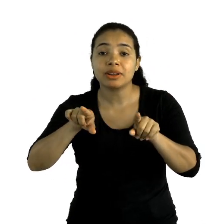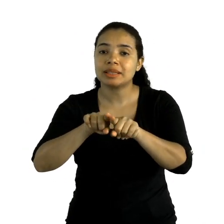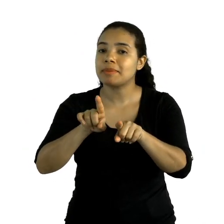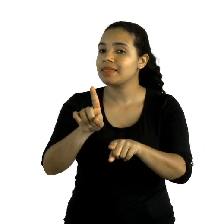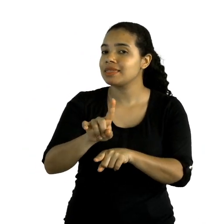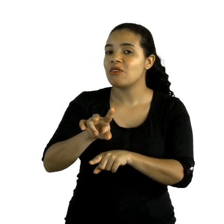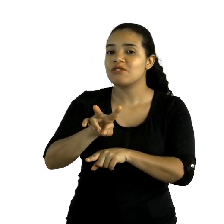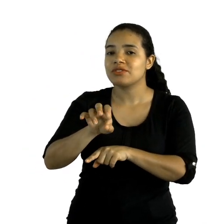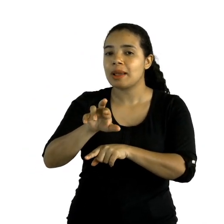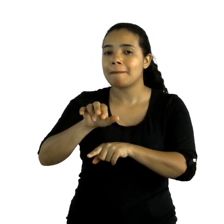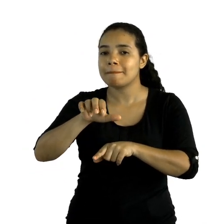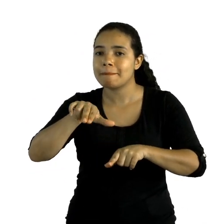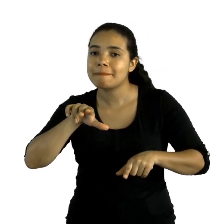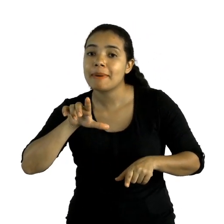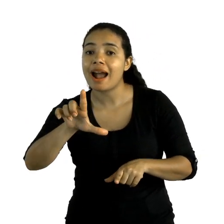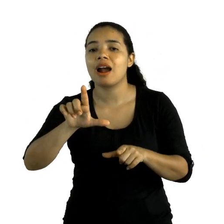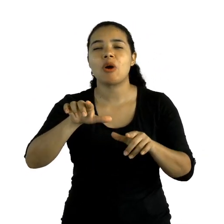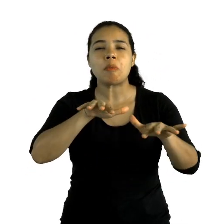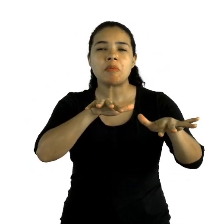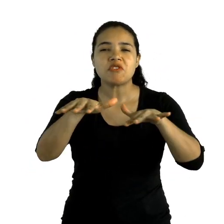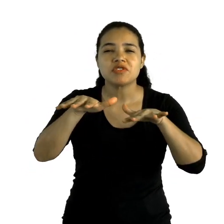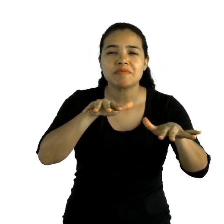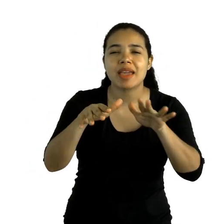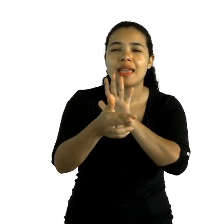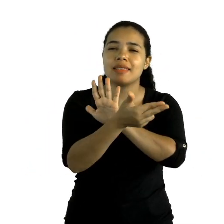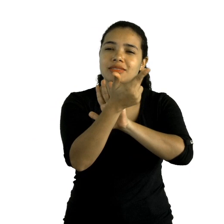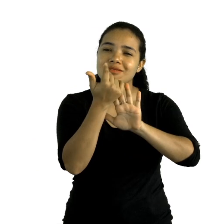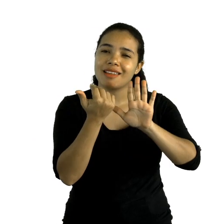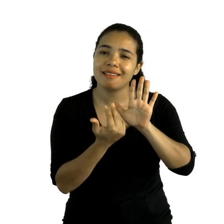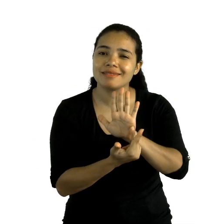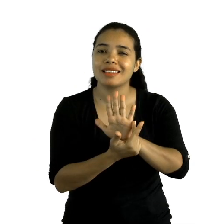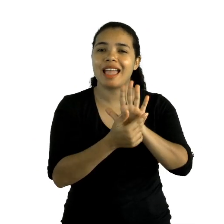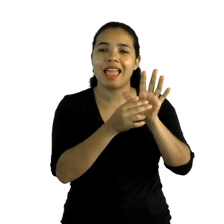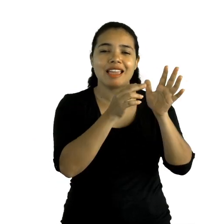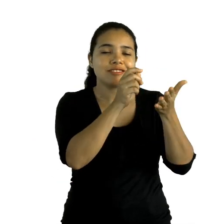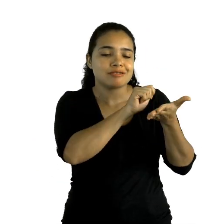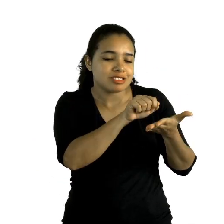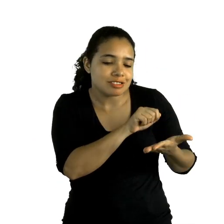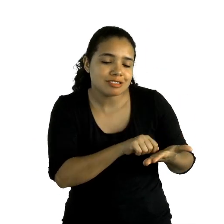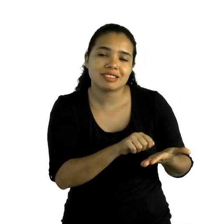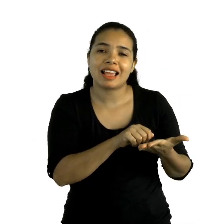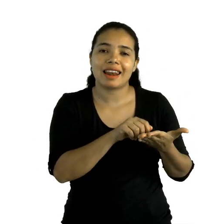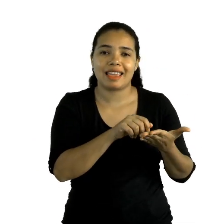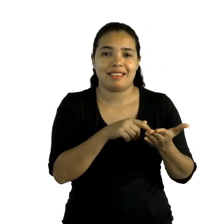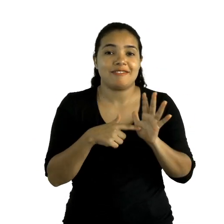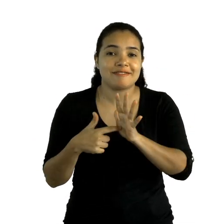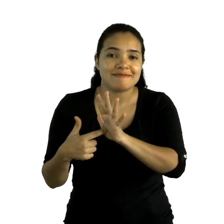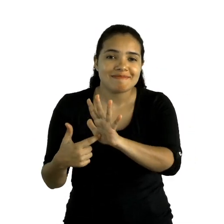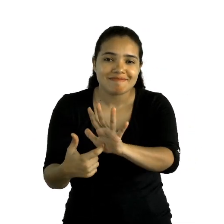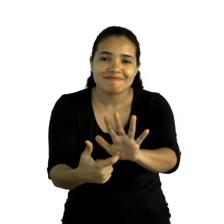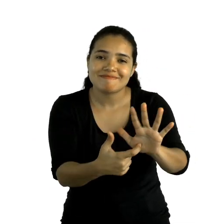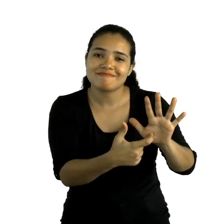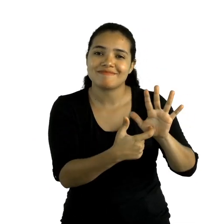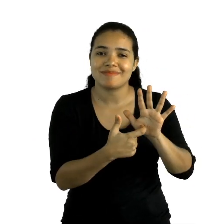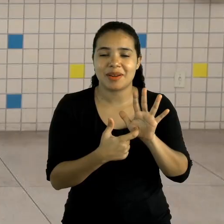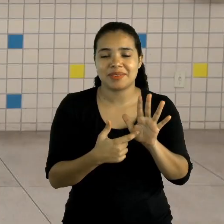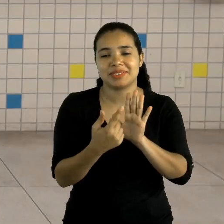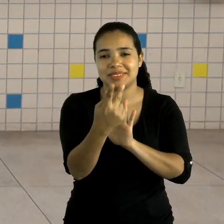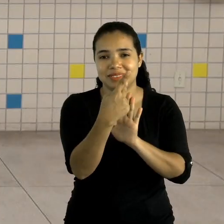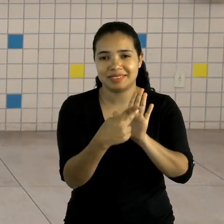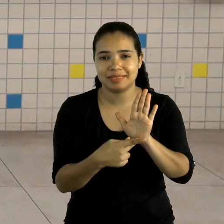através dos desenhos, dos movimentos e da escrita, que ganham destaque neste